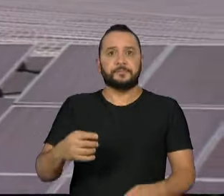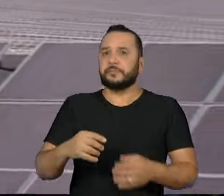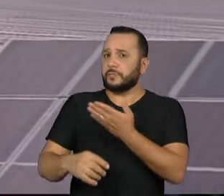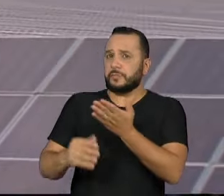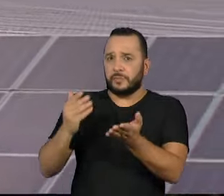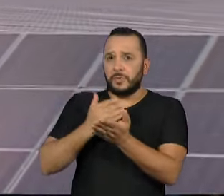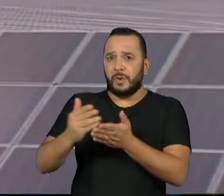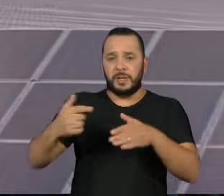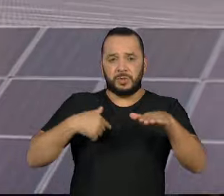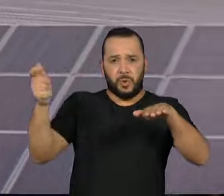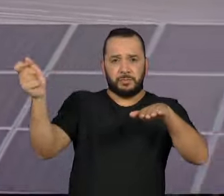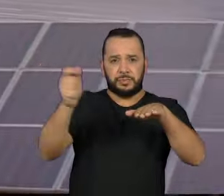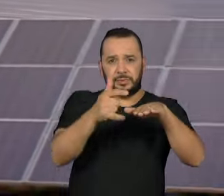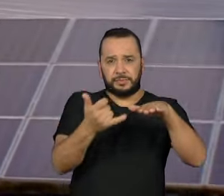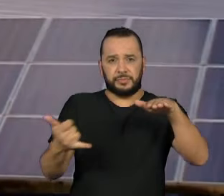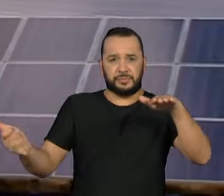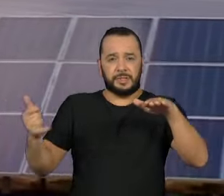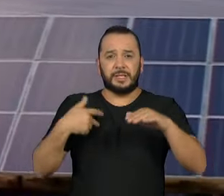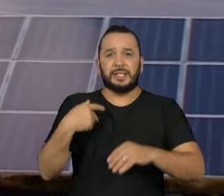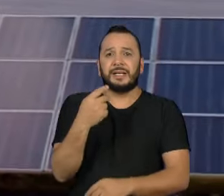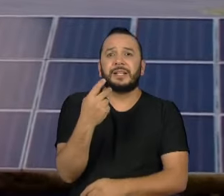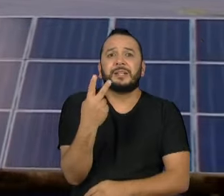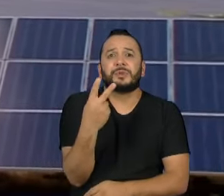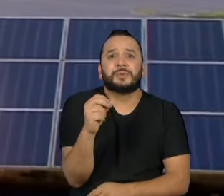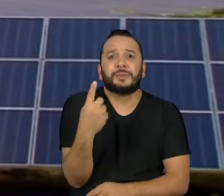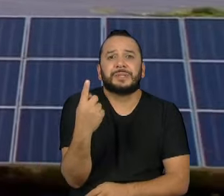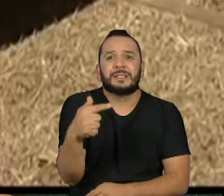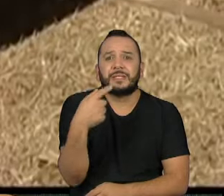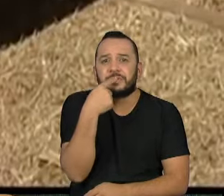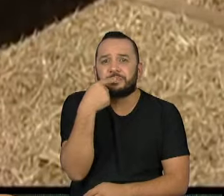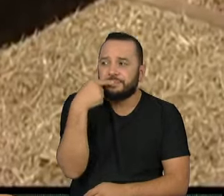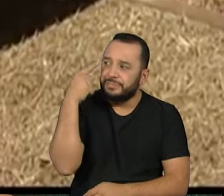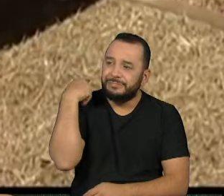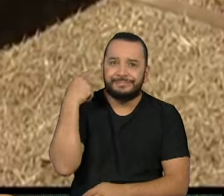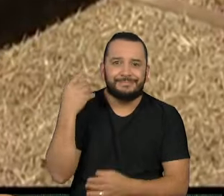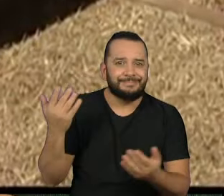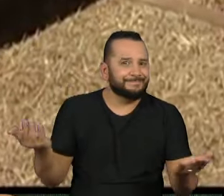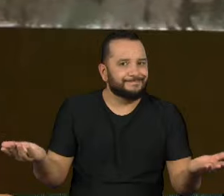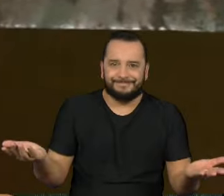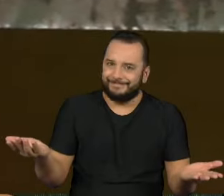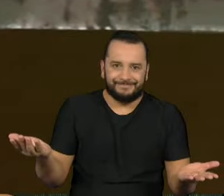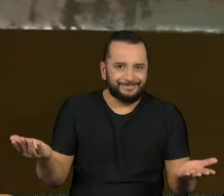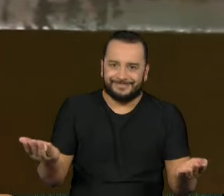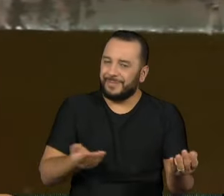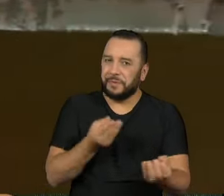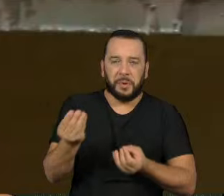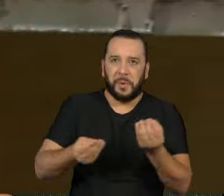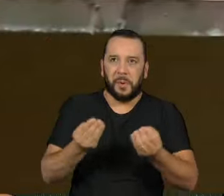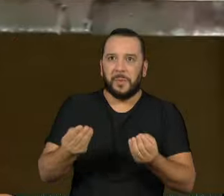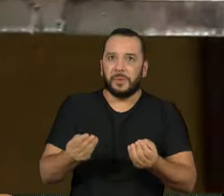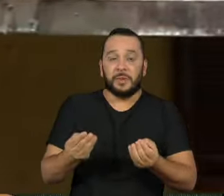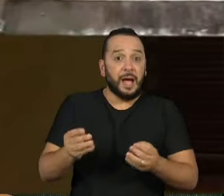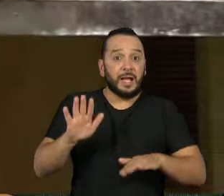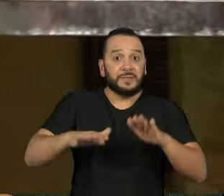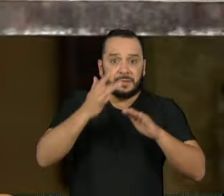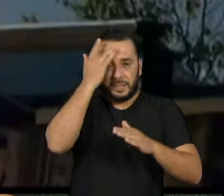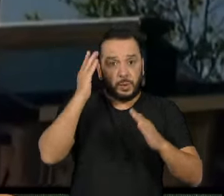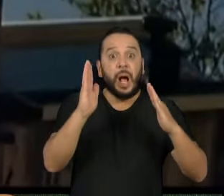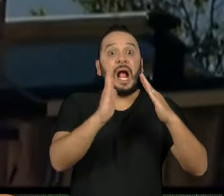solar entraram em operação em 2017, tem menos de 5 anos. E os sistemas de geração própria, que é quando as